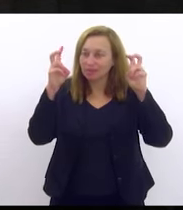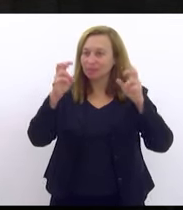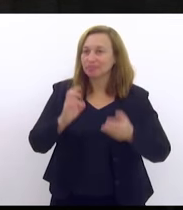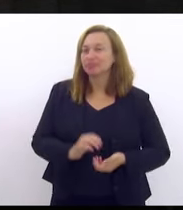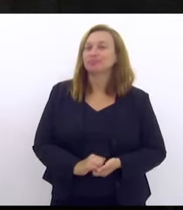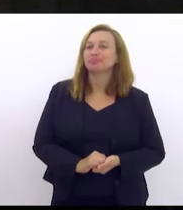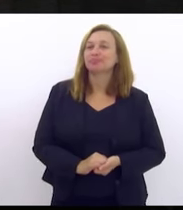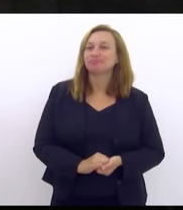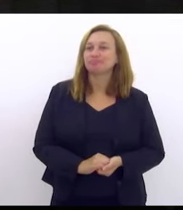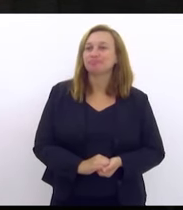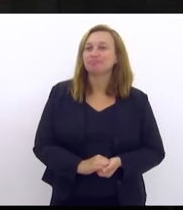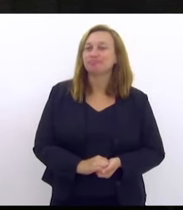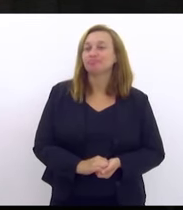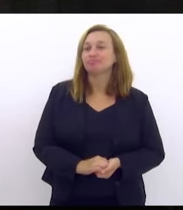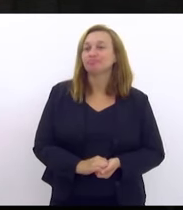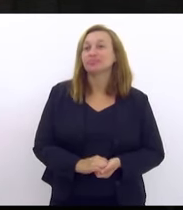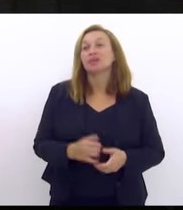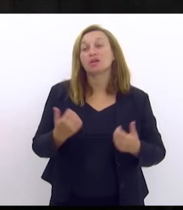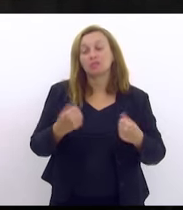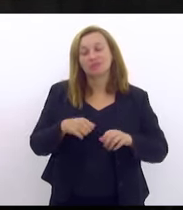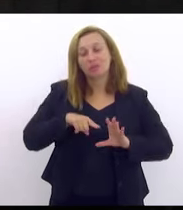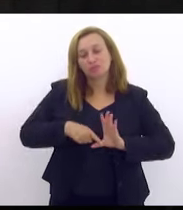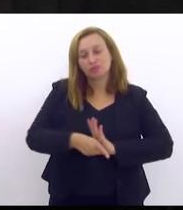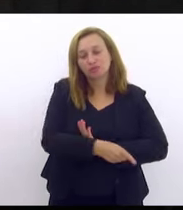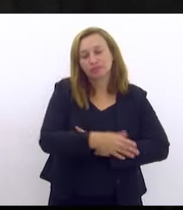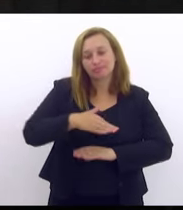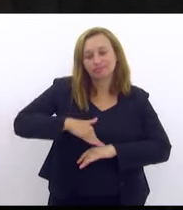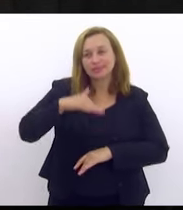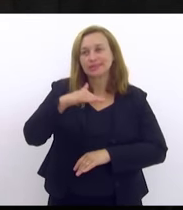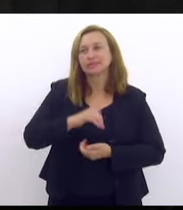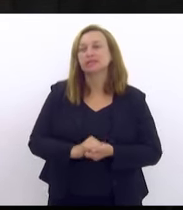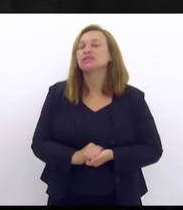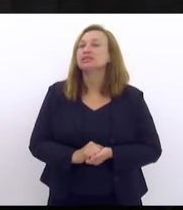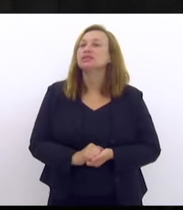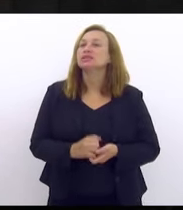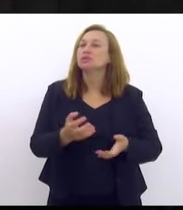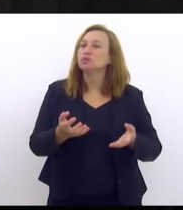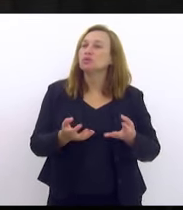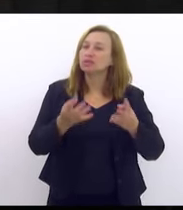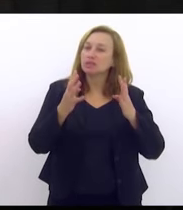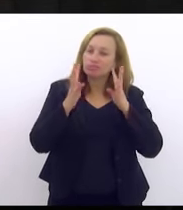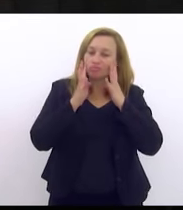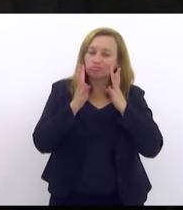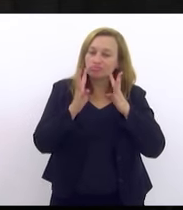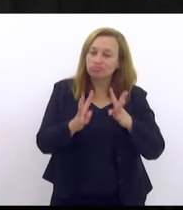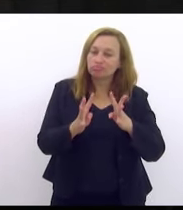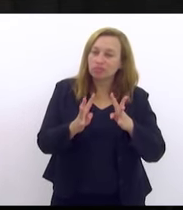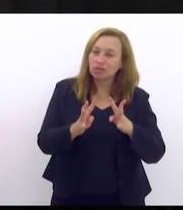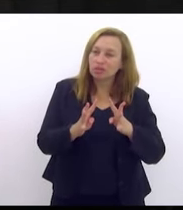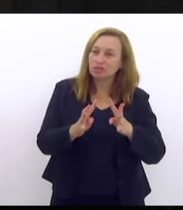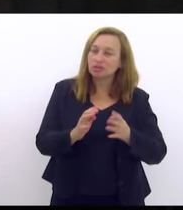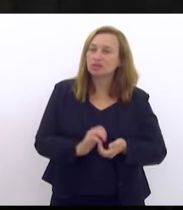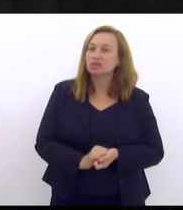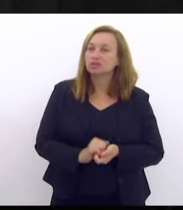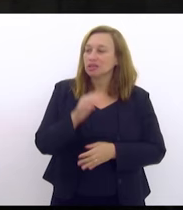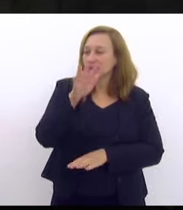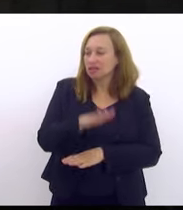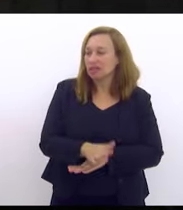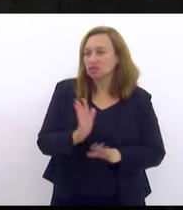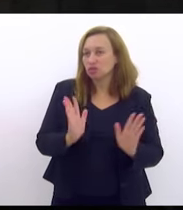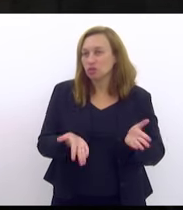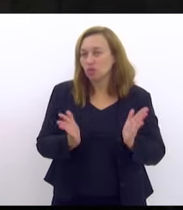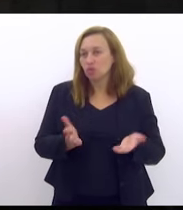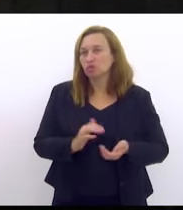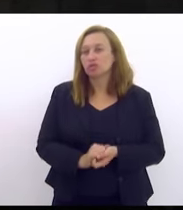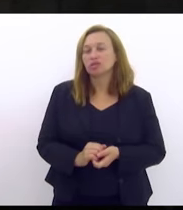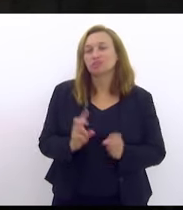que a gente precisa aprofundar. E eu queria me ater no final da tarde de hoje,